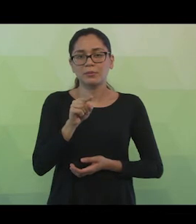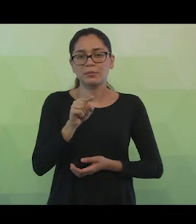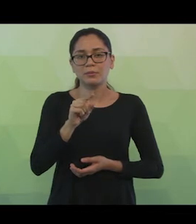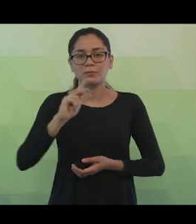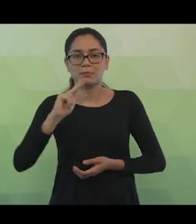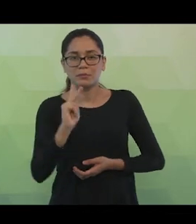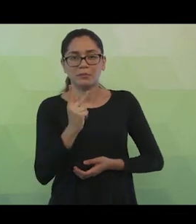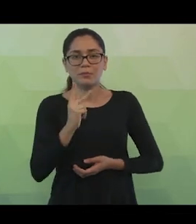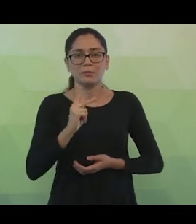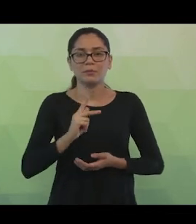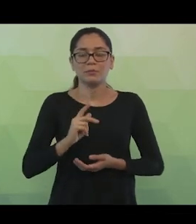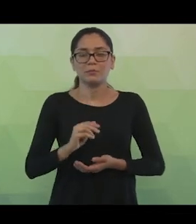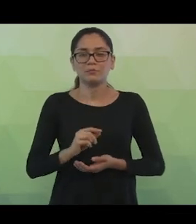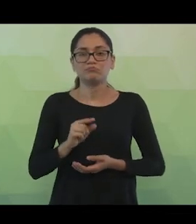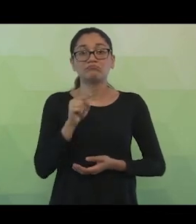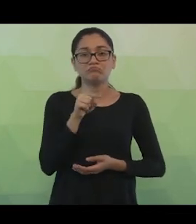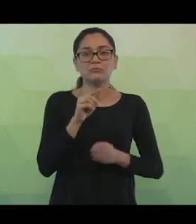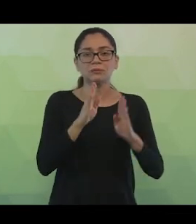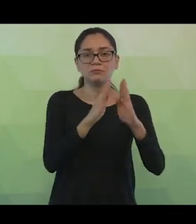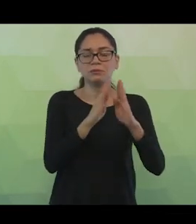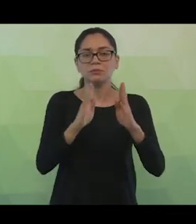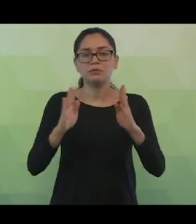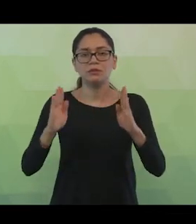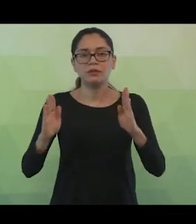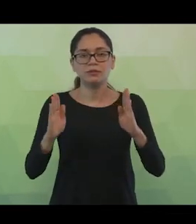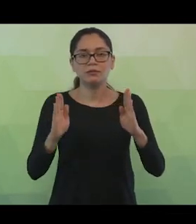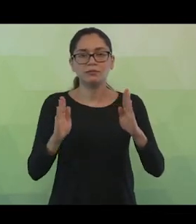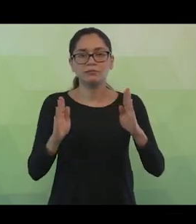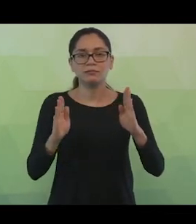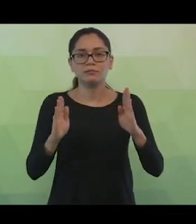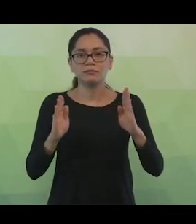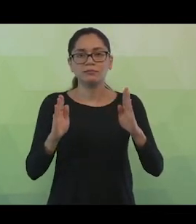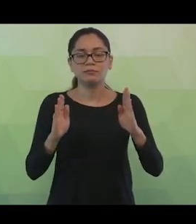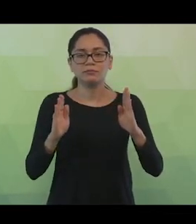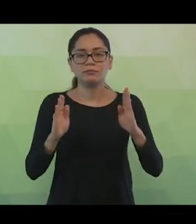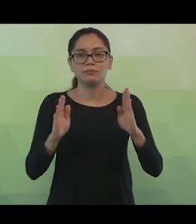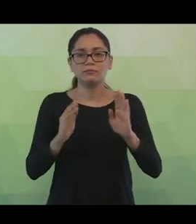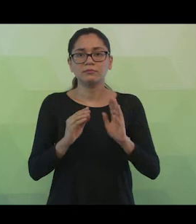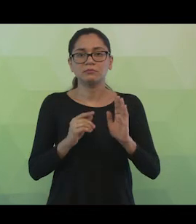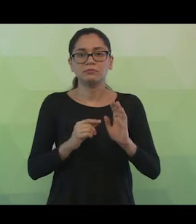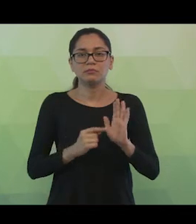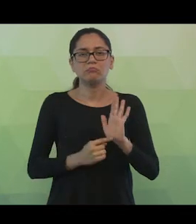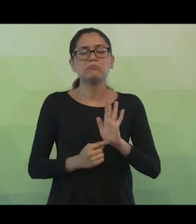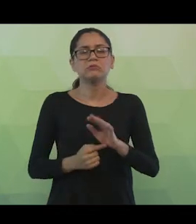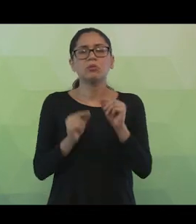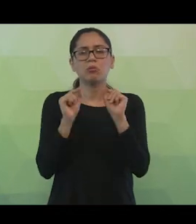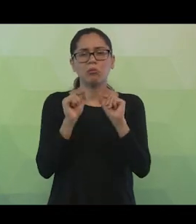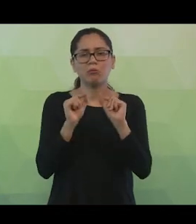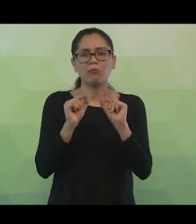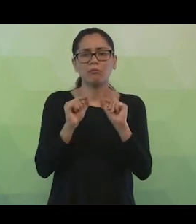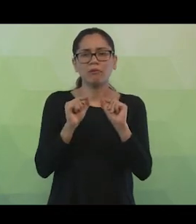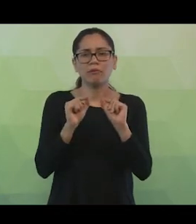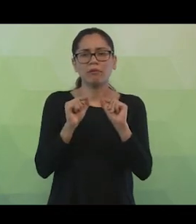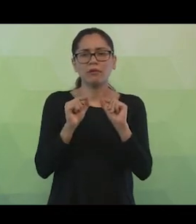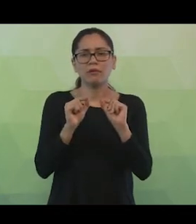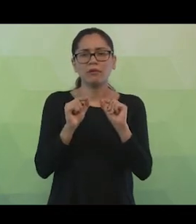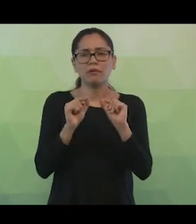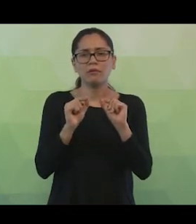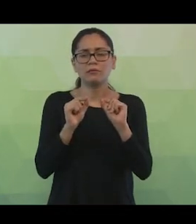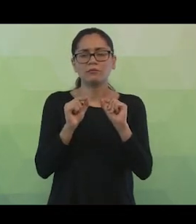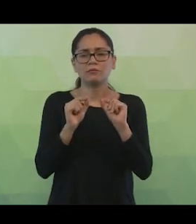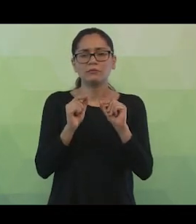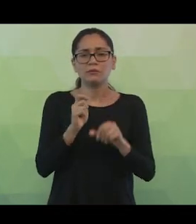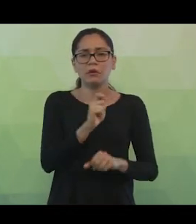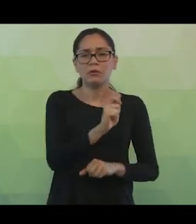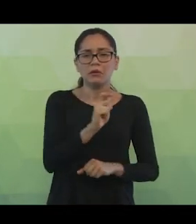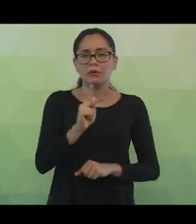locale.h. Essa biblioteca, ela vai permitir que a gente possa passar para o programa